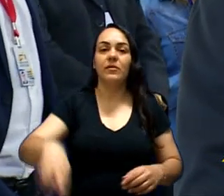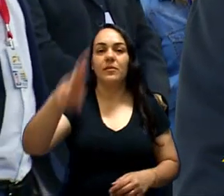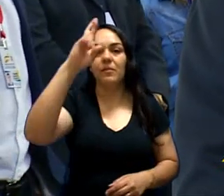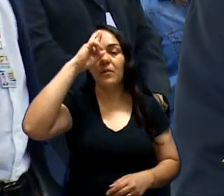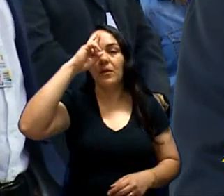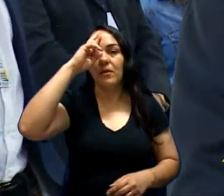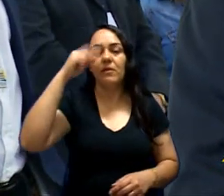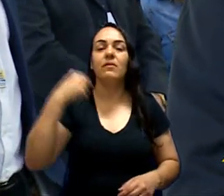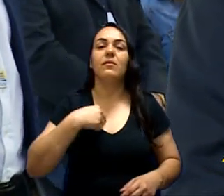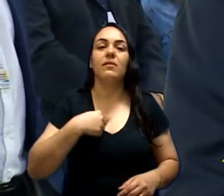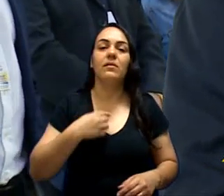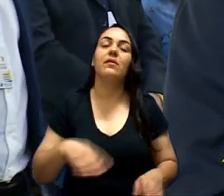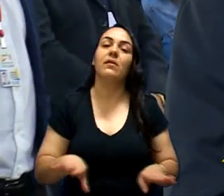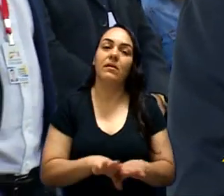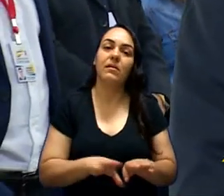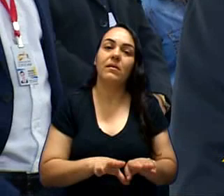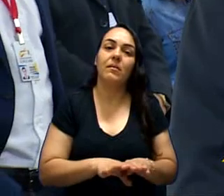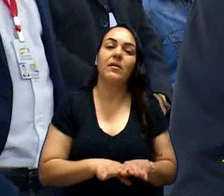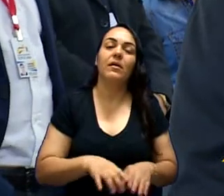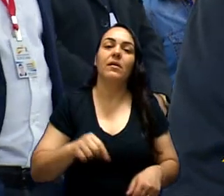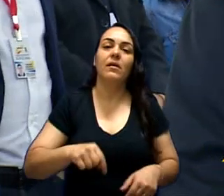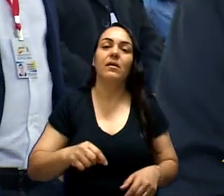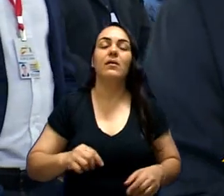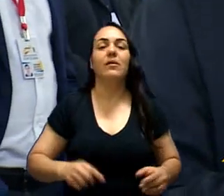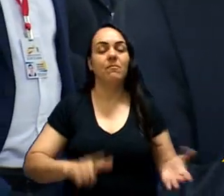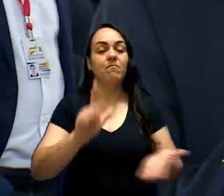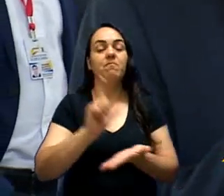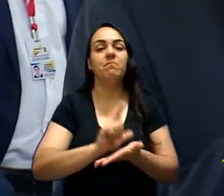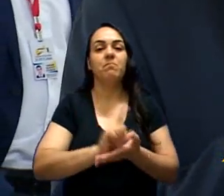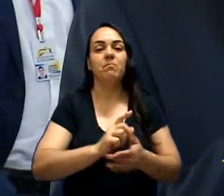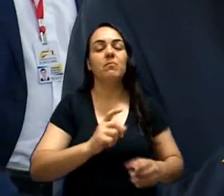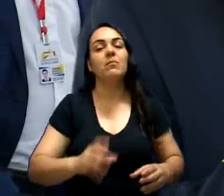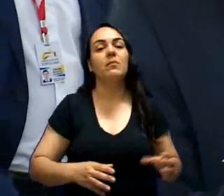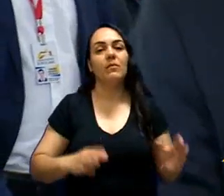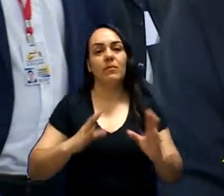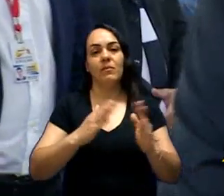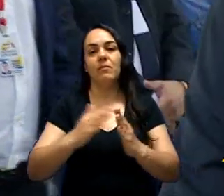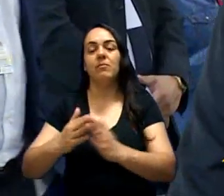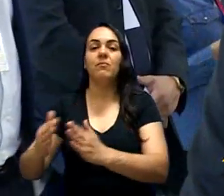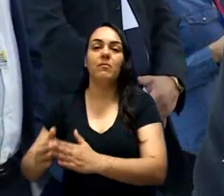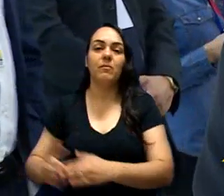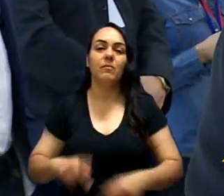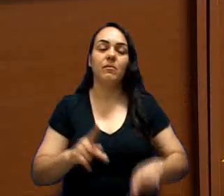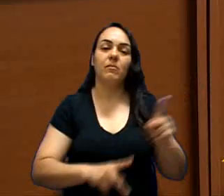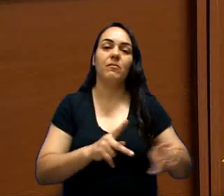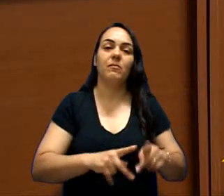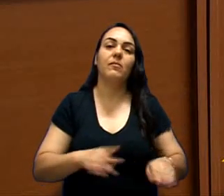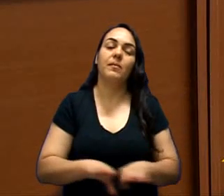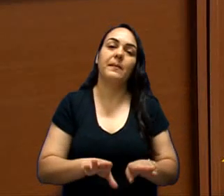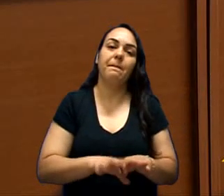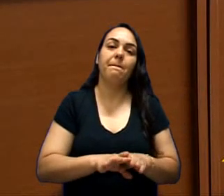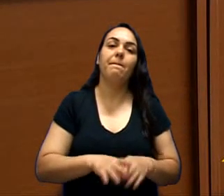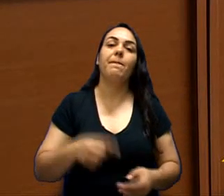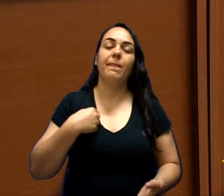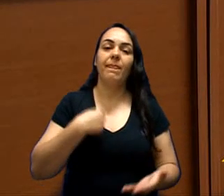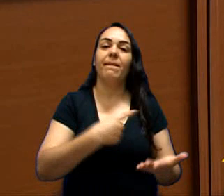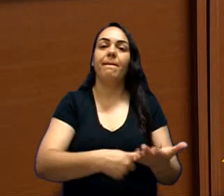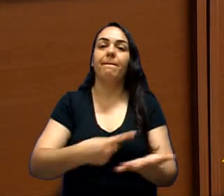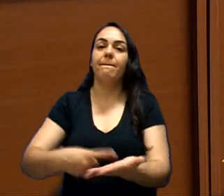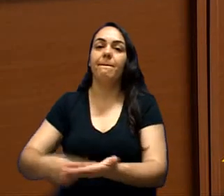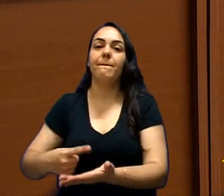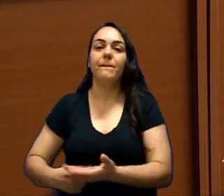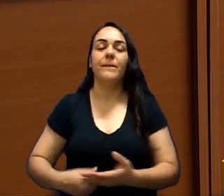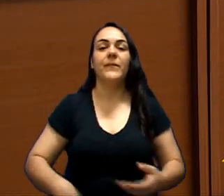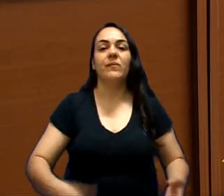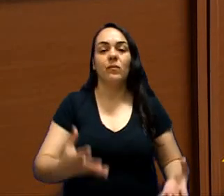presidente. Deixar aqui meu abraço fraterno a esse grande líder comunitário. Era isso, presidente. Obrigado. Eu quero convidar para que faça parte